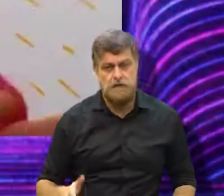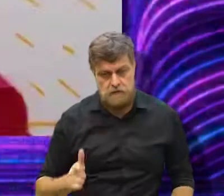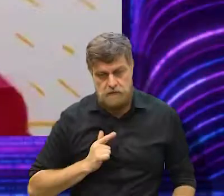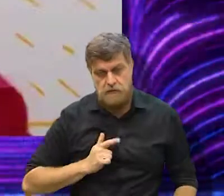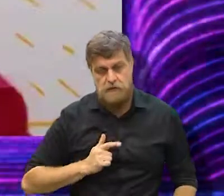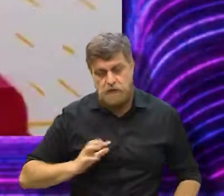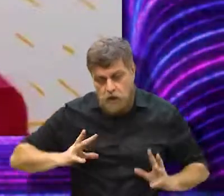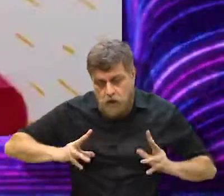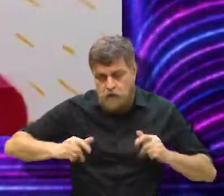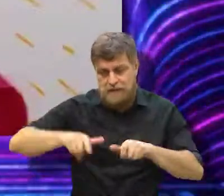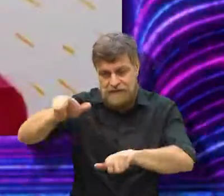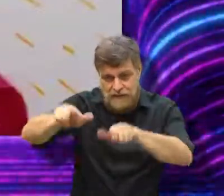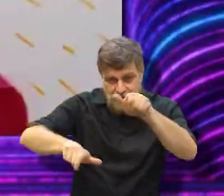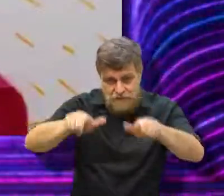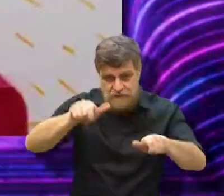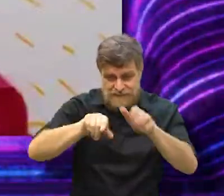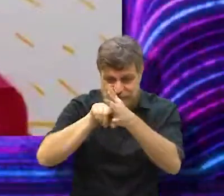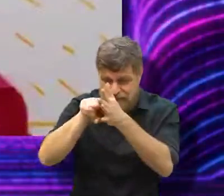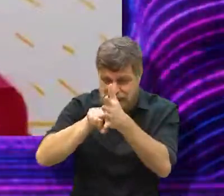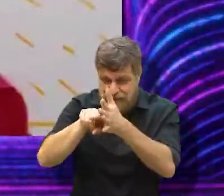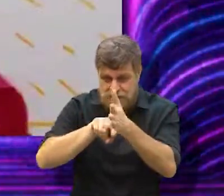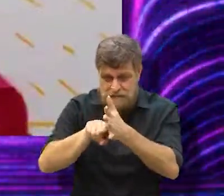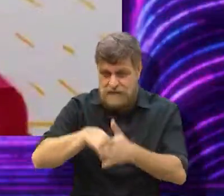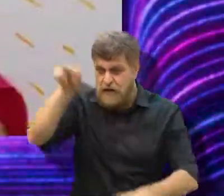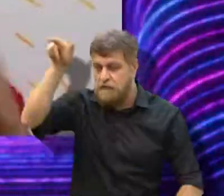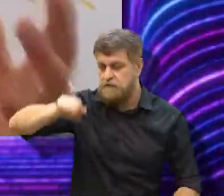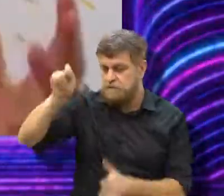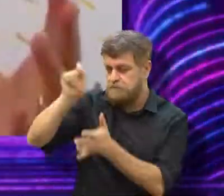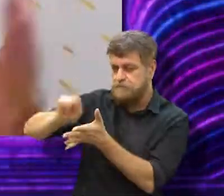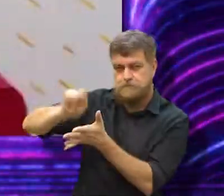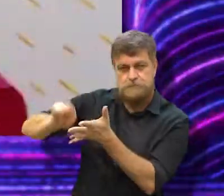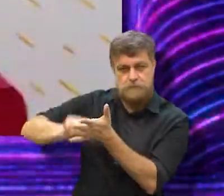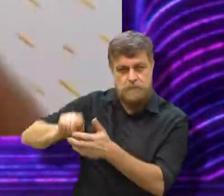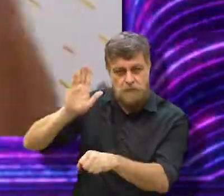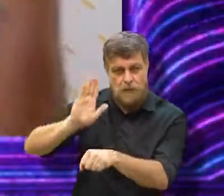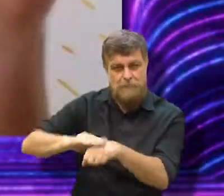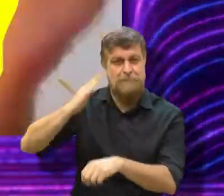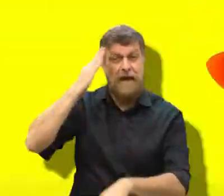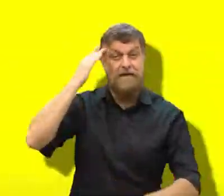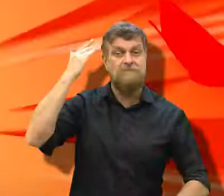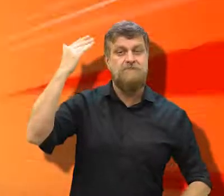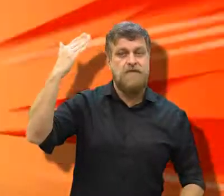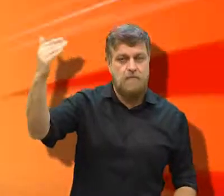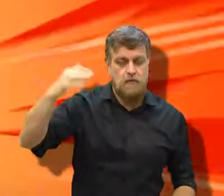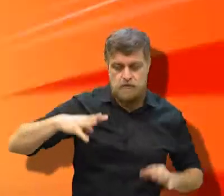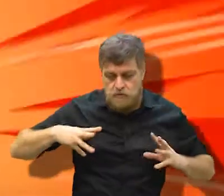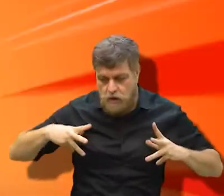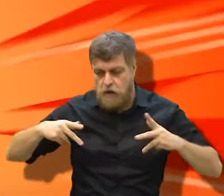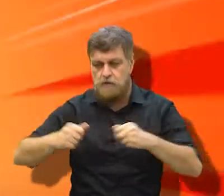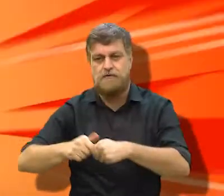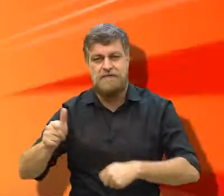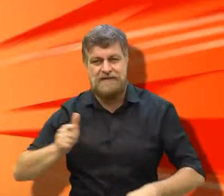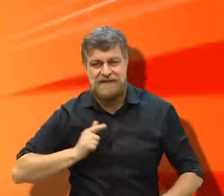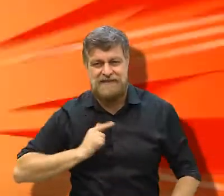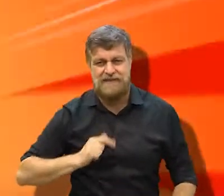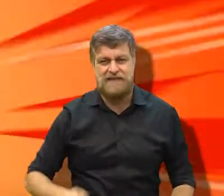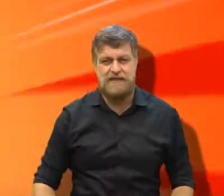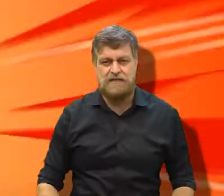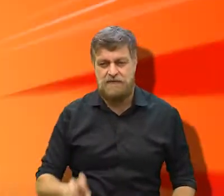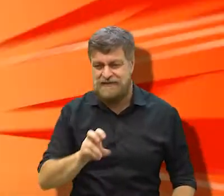praxe para todo mundo que se quiser pesquisar as histórias dos autores, dos maiores autores, todos